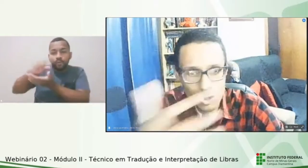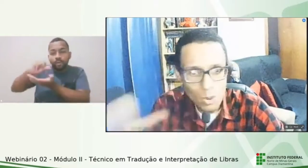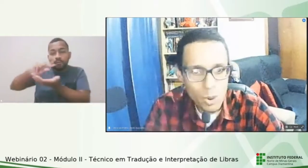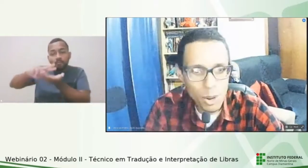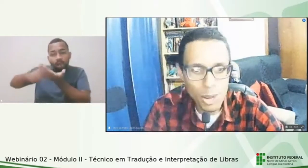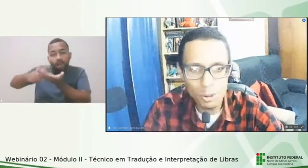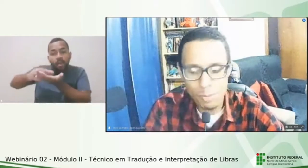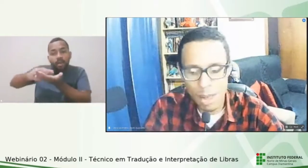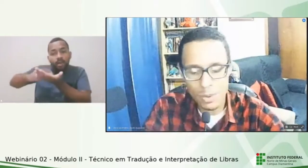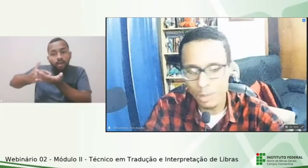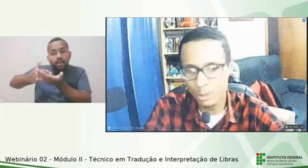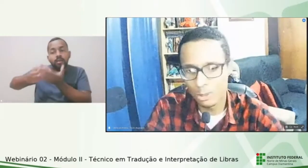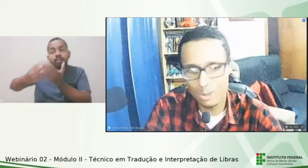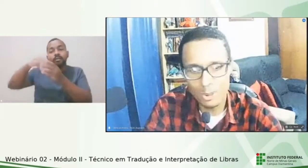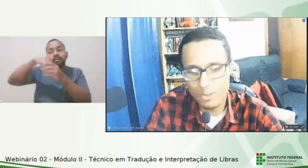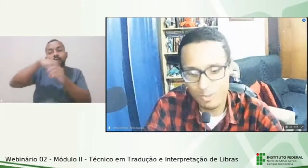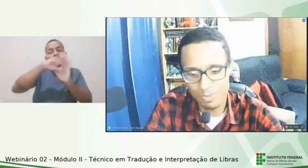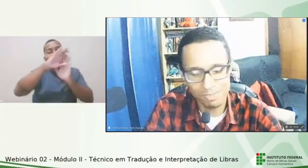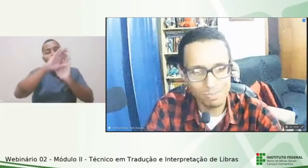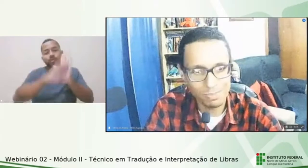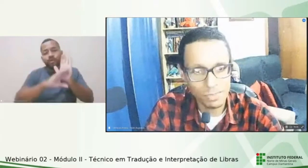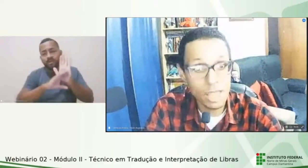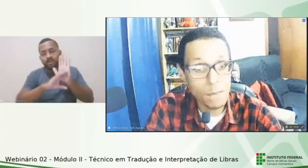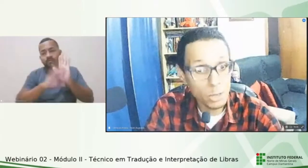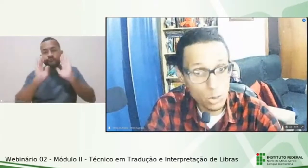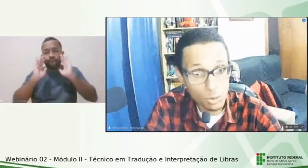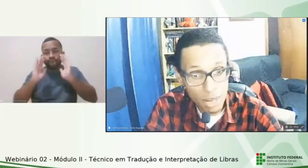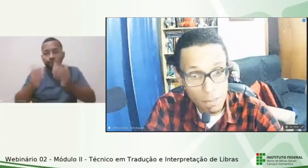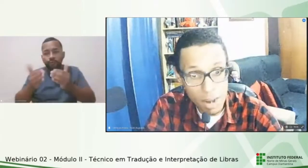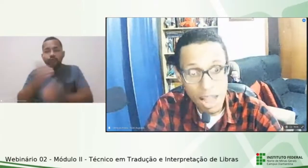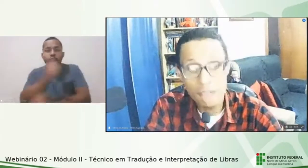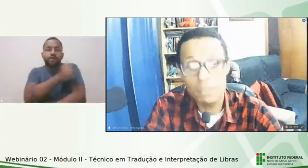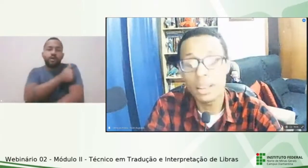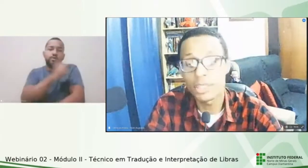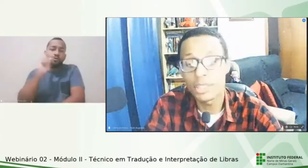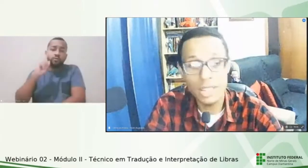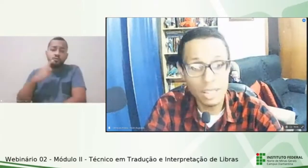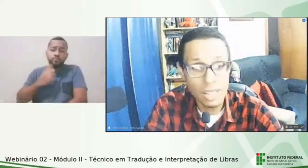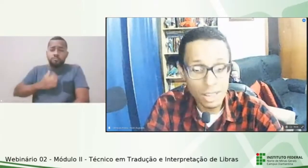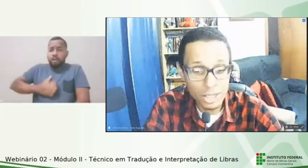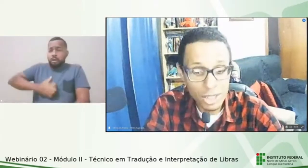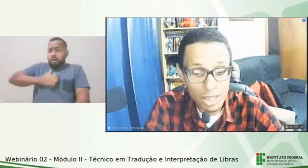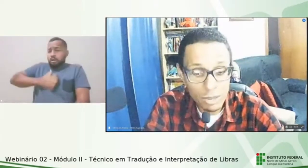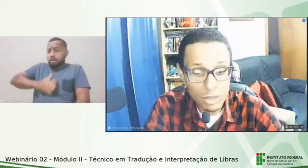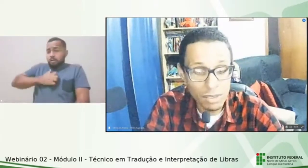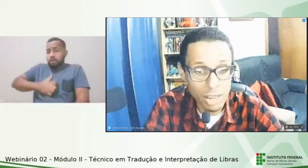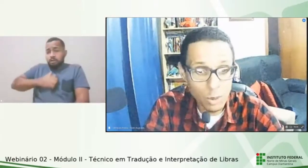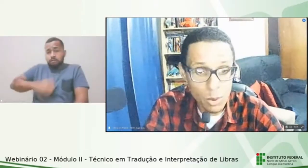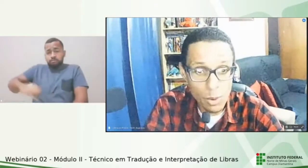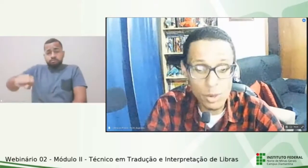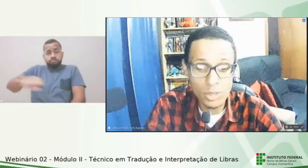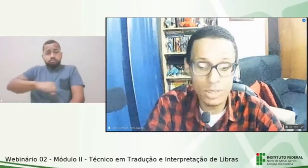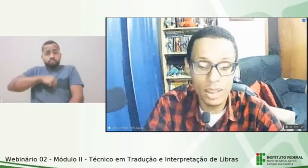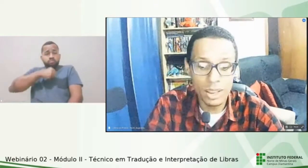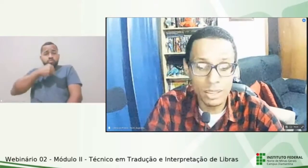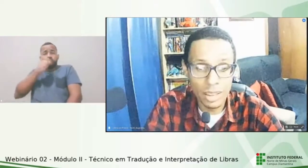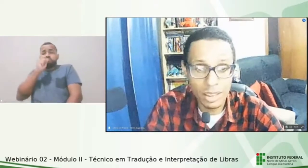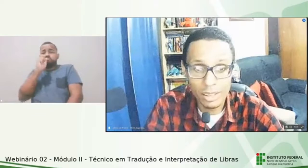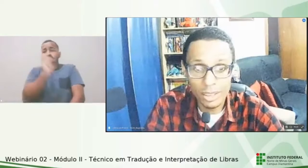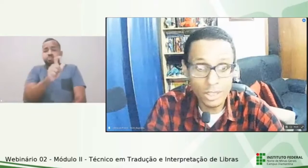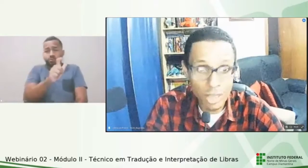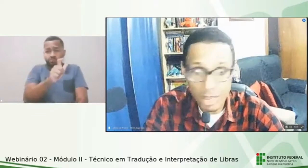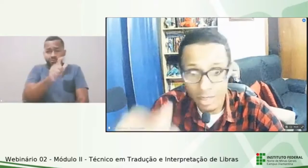aulas do currículo para o aluno surdo. E a pessoa fica brava, ela xinga os avaliadores,